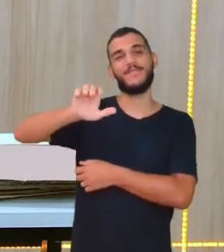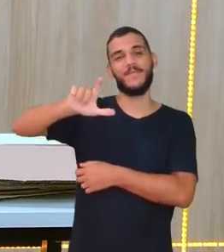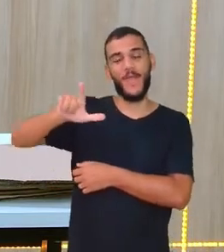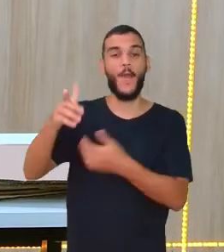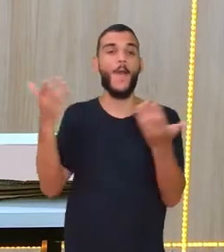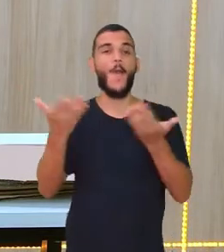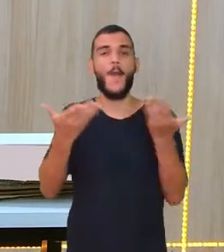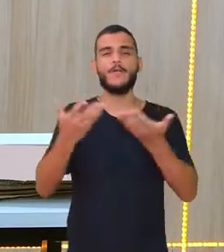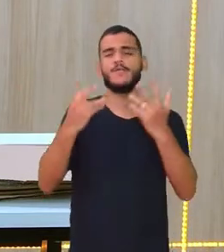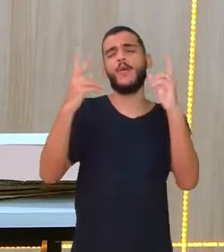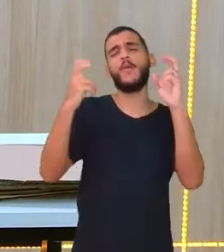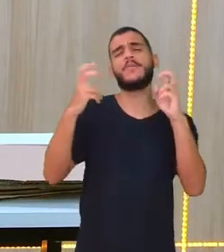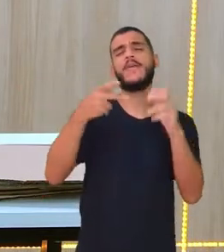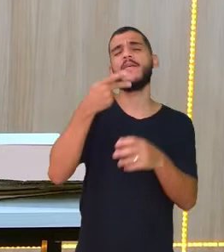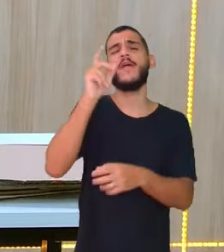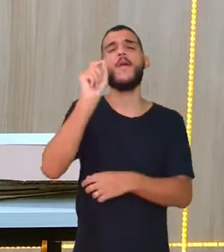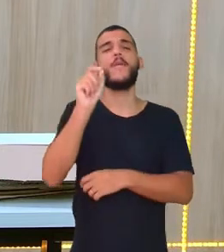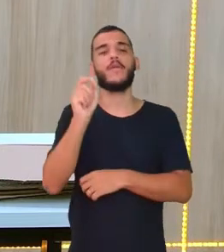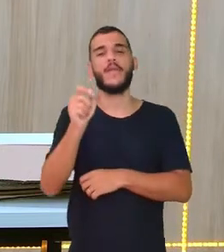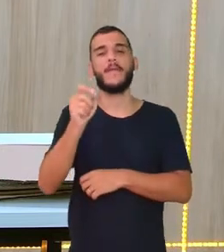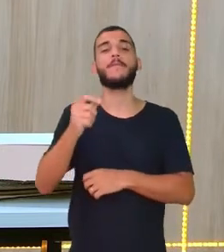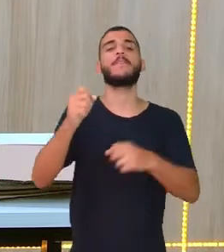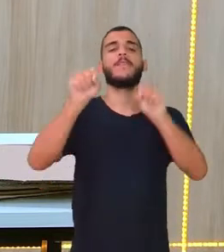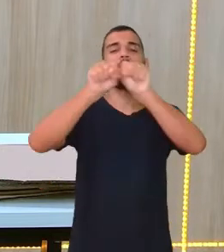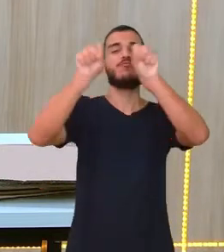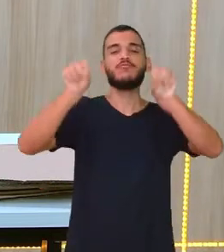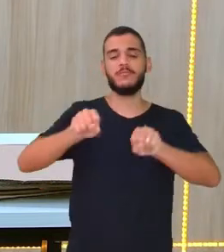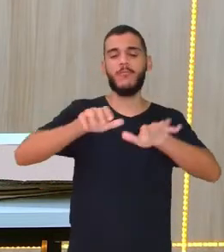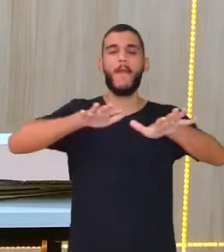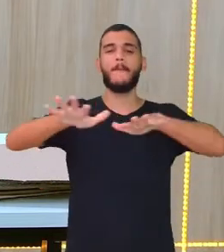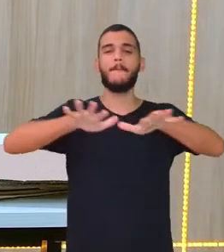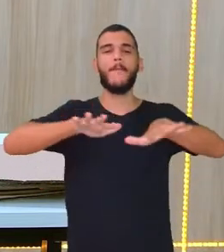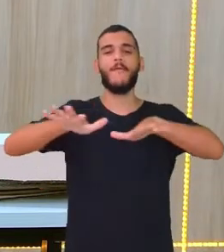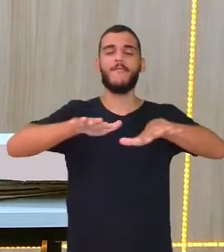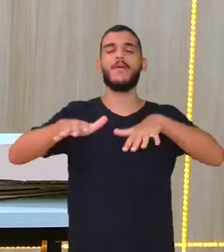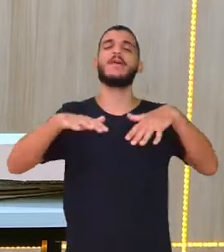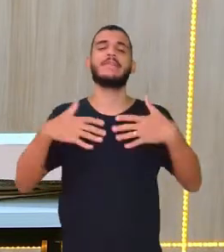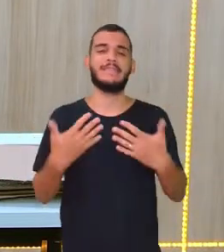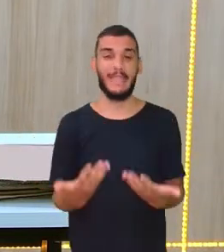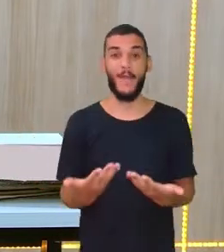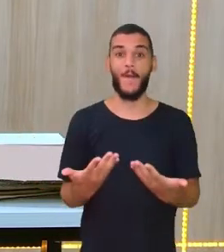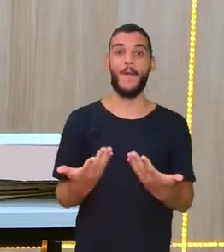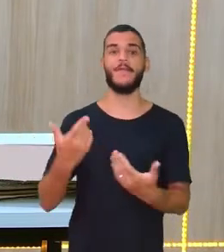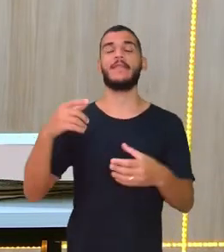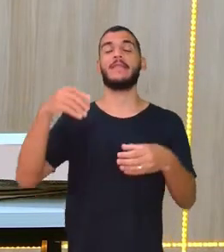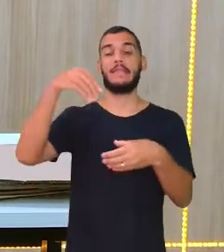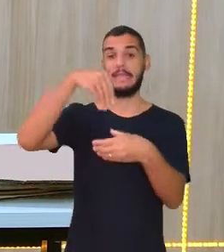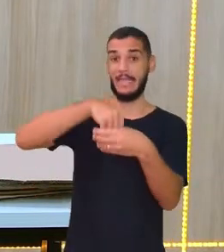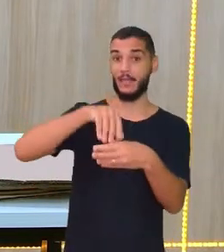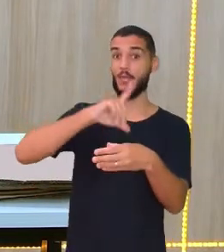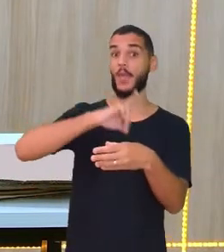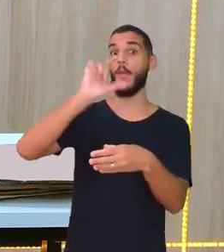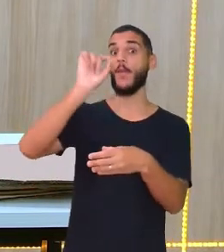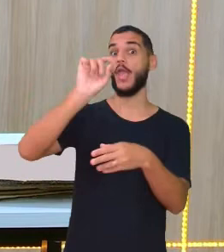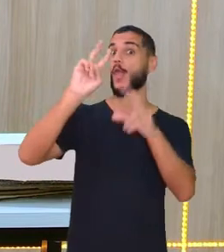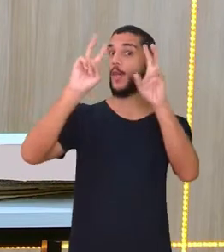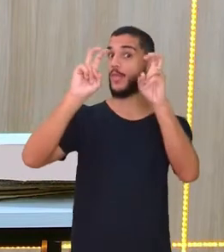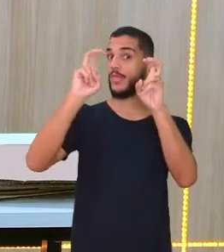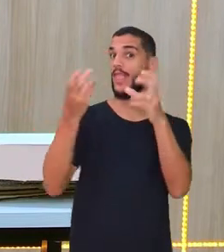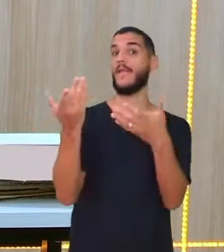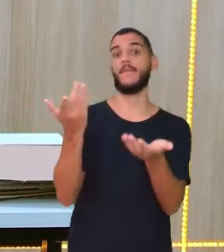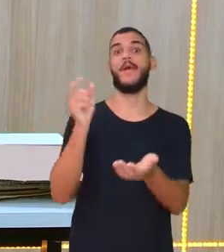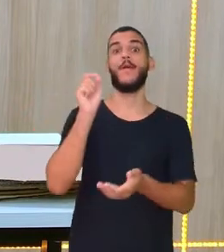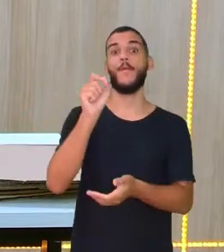conversar a respeito do sistema locomotor. Mas dentro do sistema locomotor, o nosso tema central é